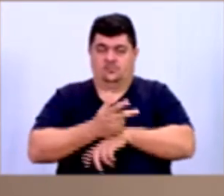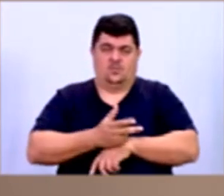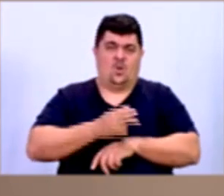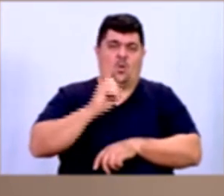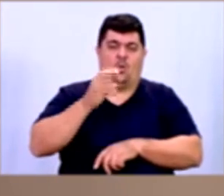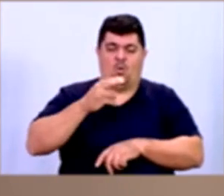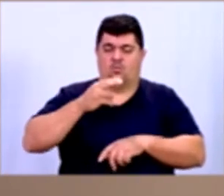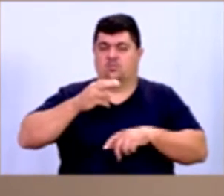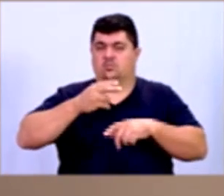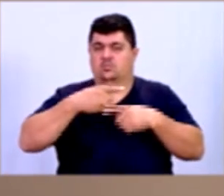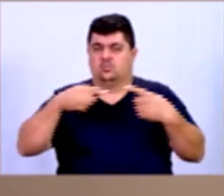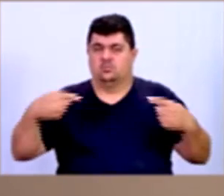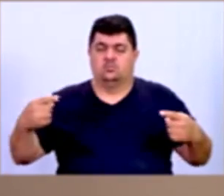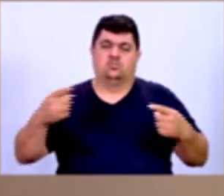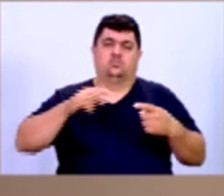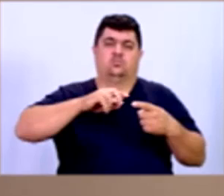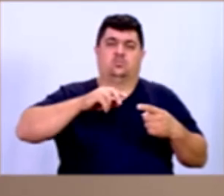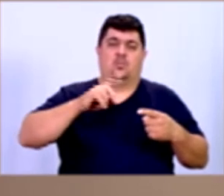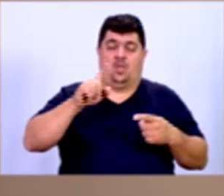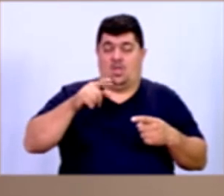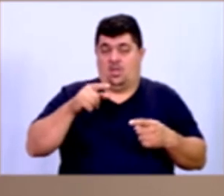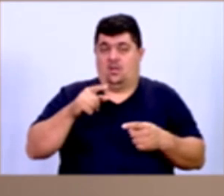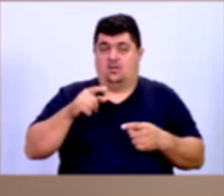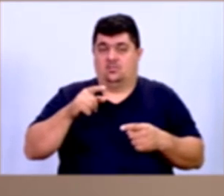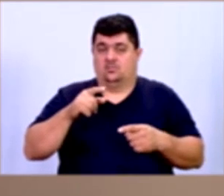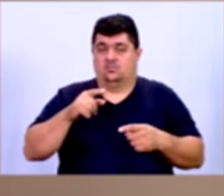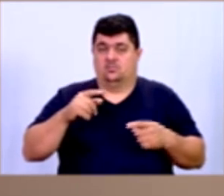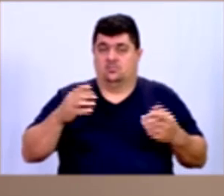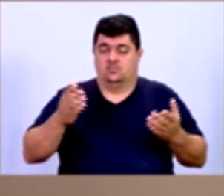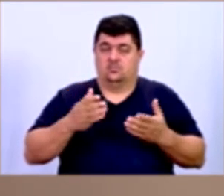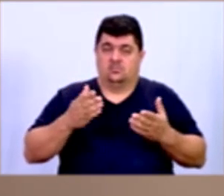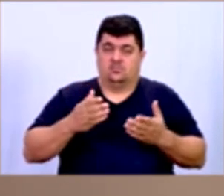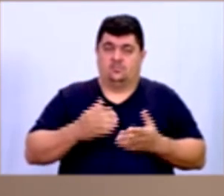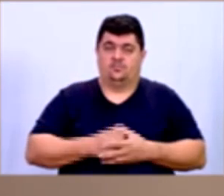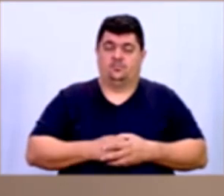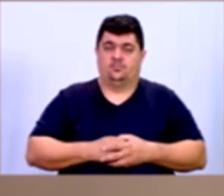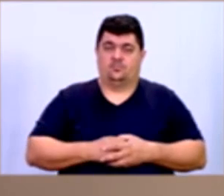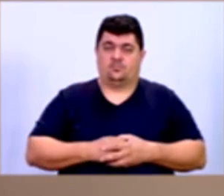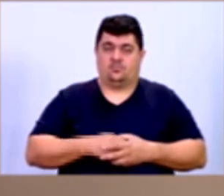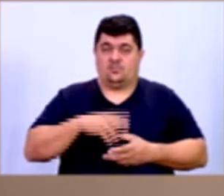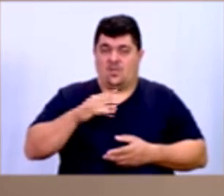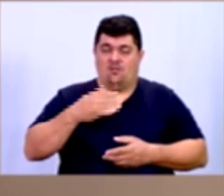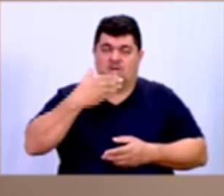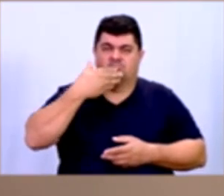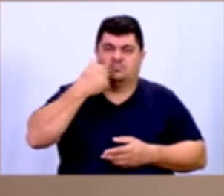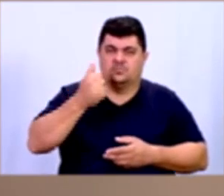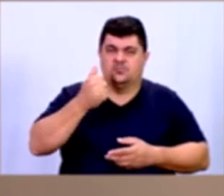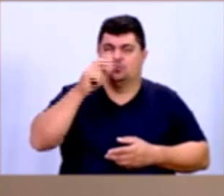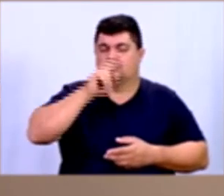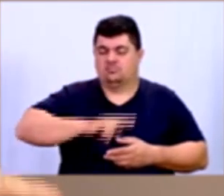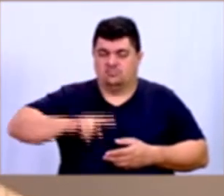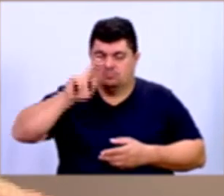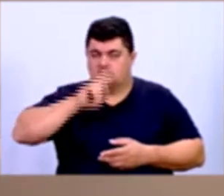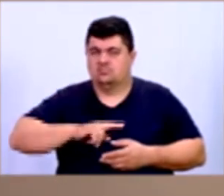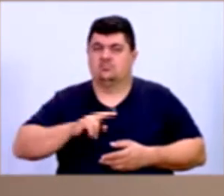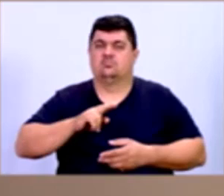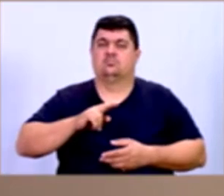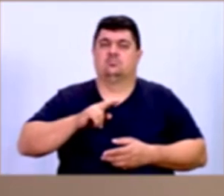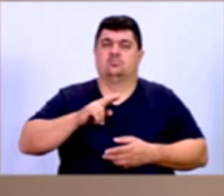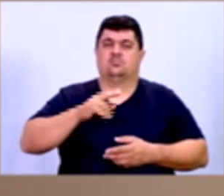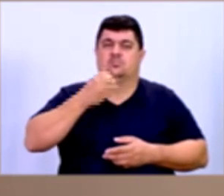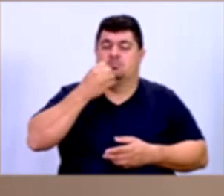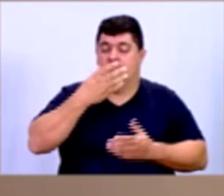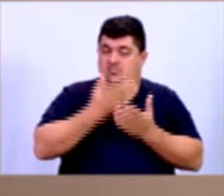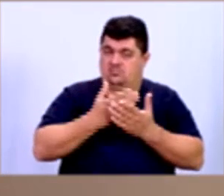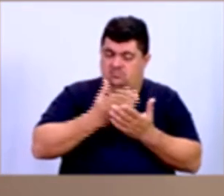recursos didáticos, é exatamente o que nós vamos nos aprimorar para utilizar o recurso numa